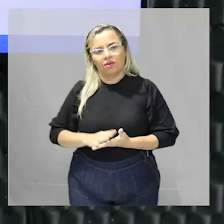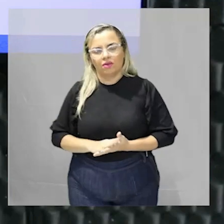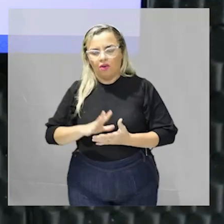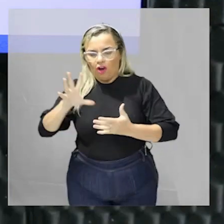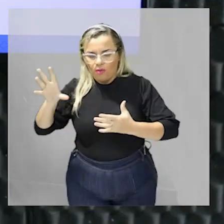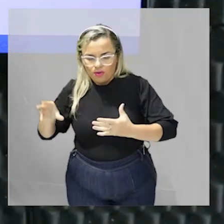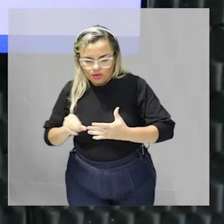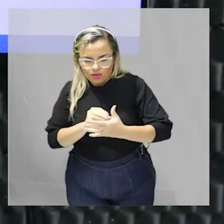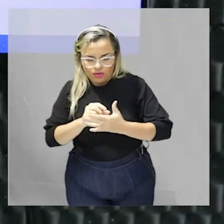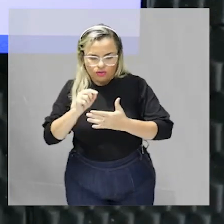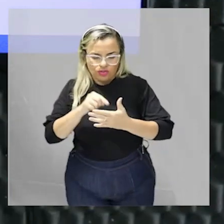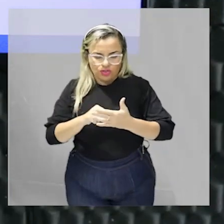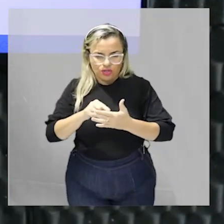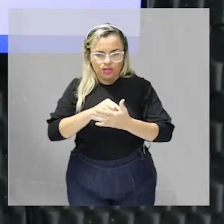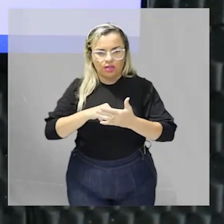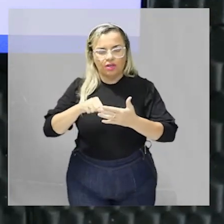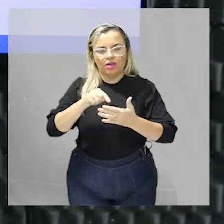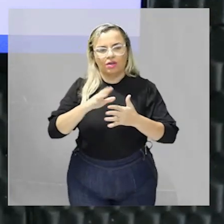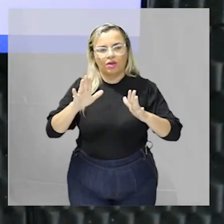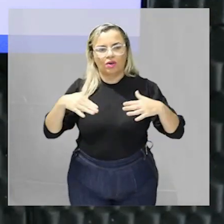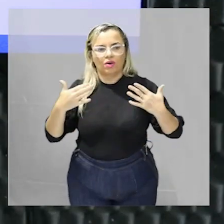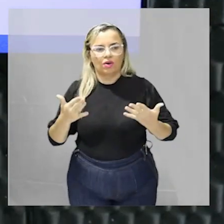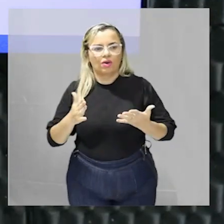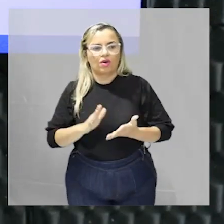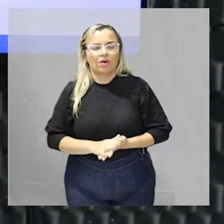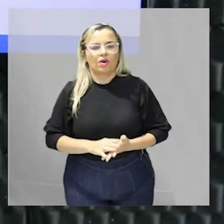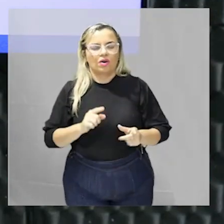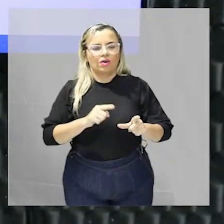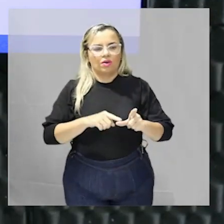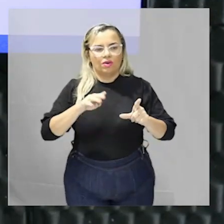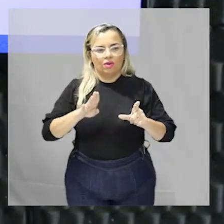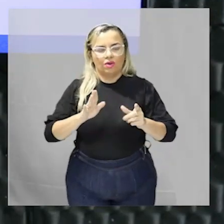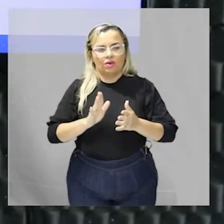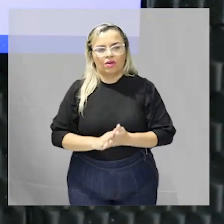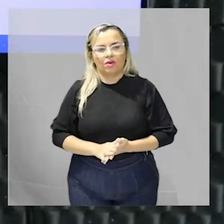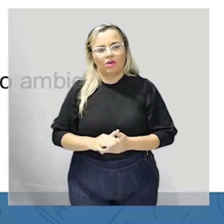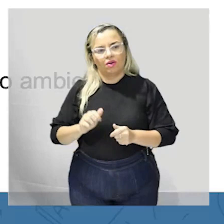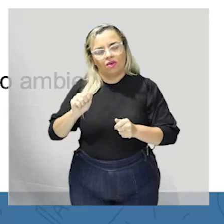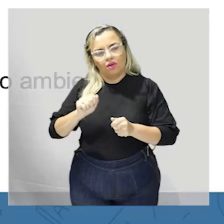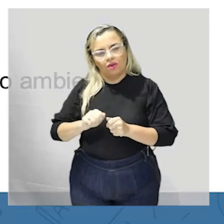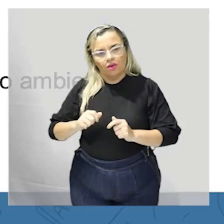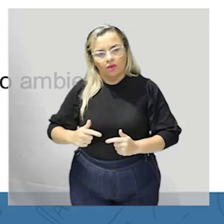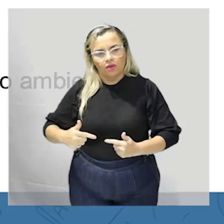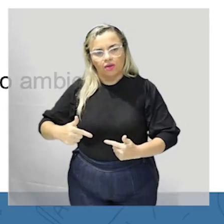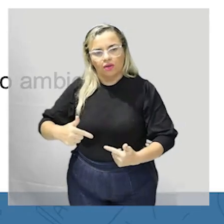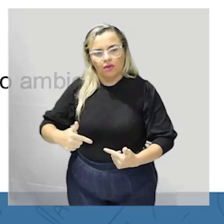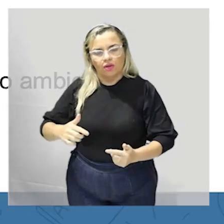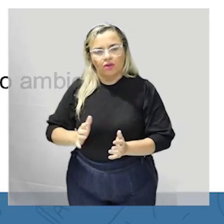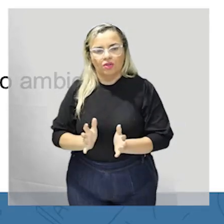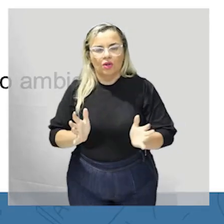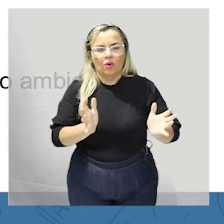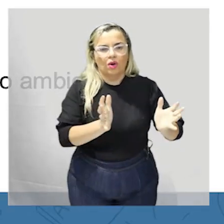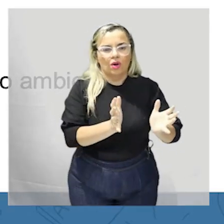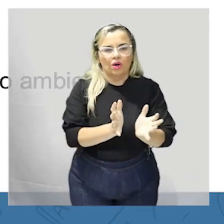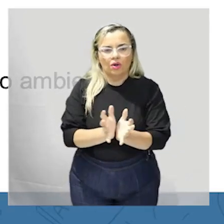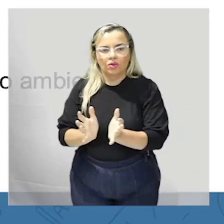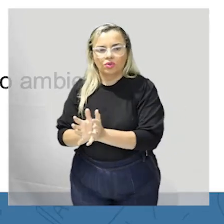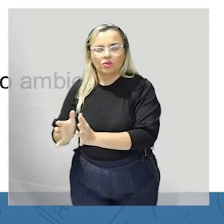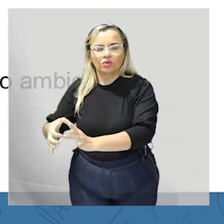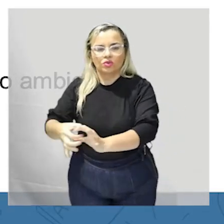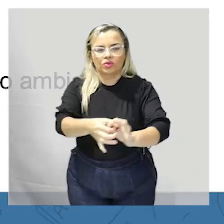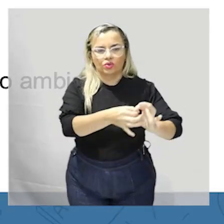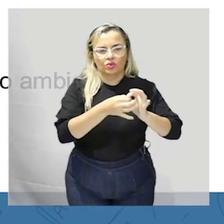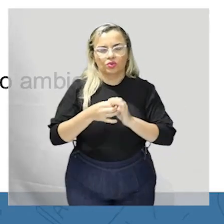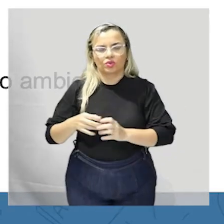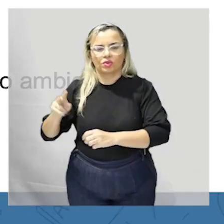mão, não é isso? Então, qual seria a resposta? Atuar em conjunto na preservação do planeta. Por quê? Porque